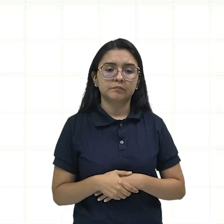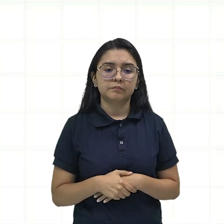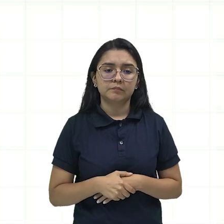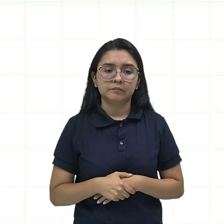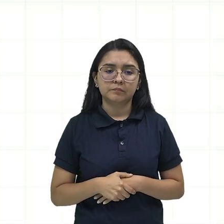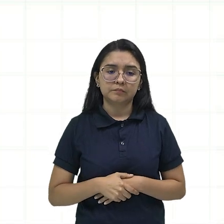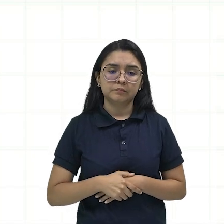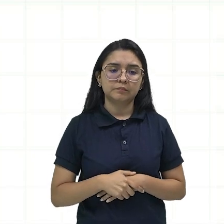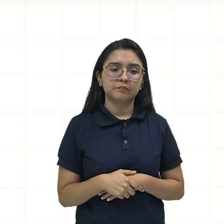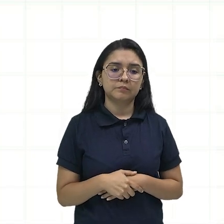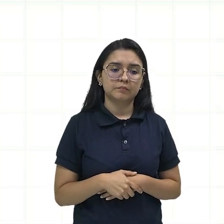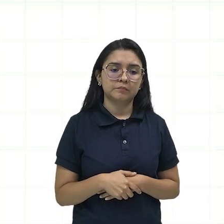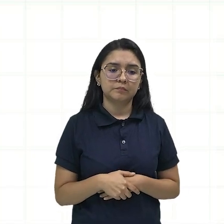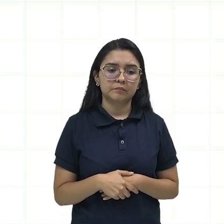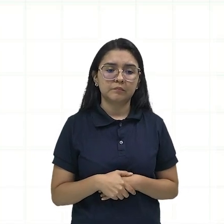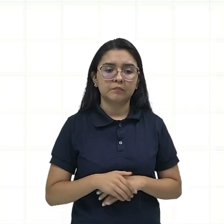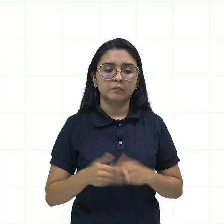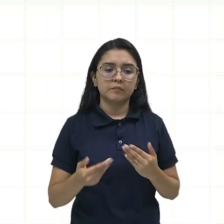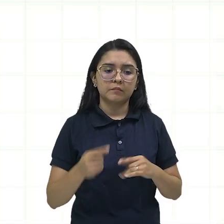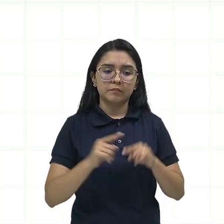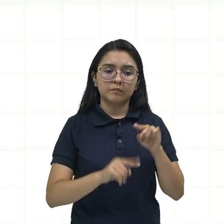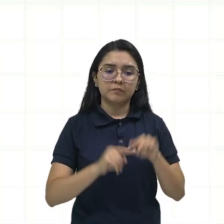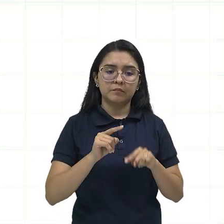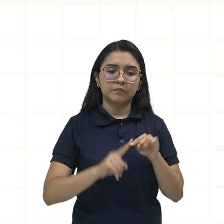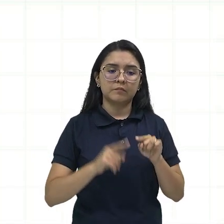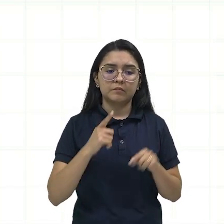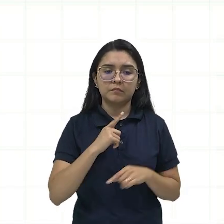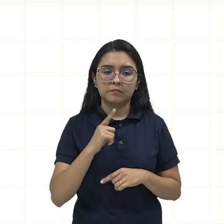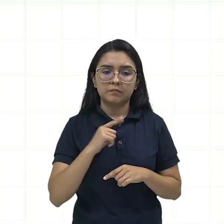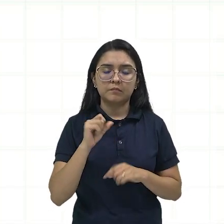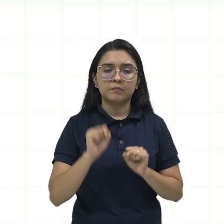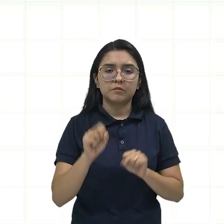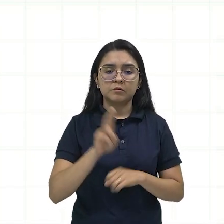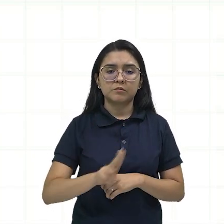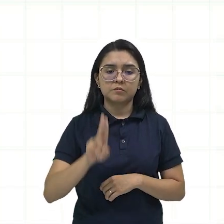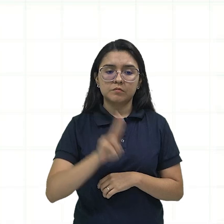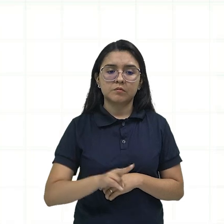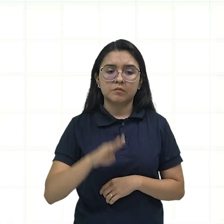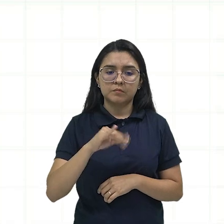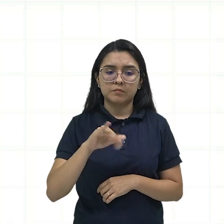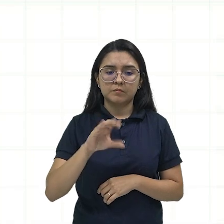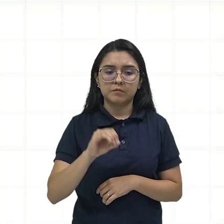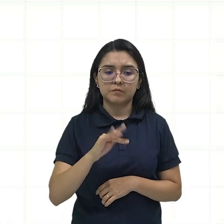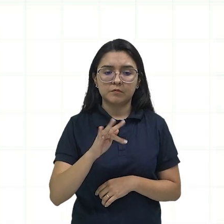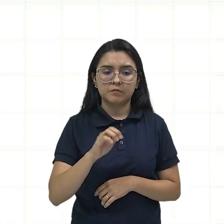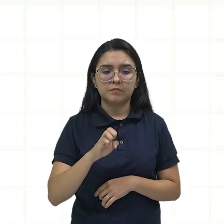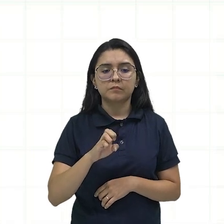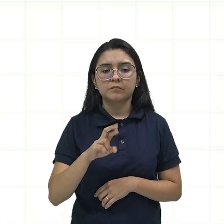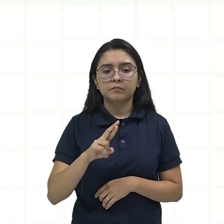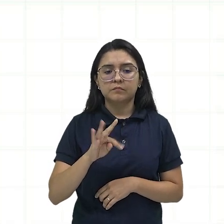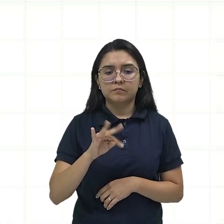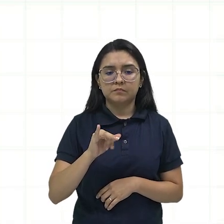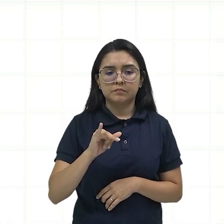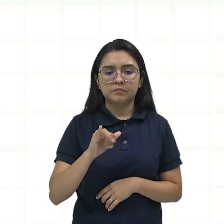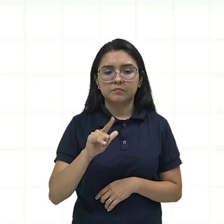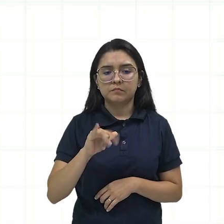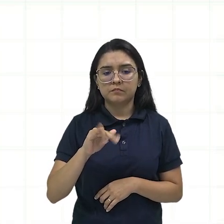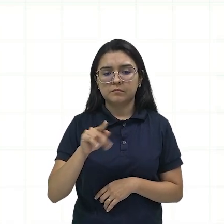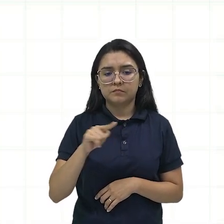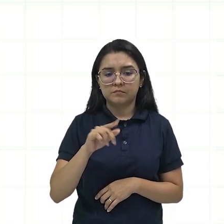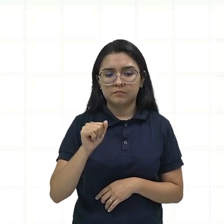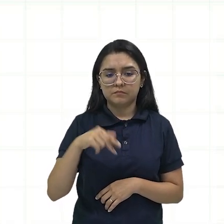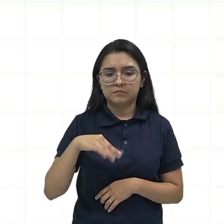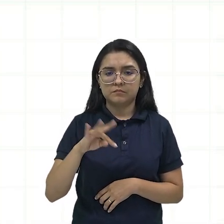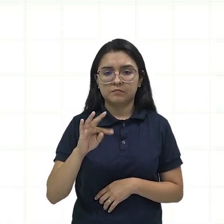no fundo, pode ser utilizado como biofertilizante. Então, aquele resíduo ele pode